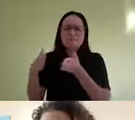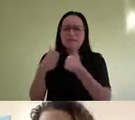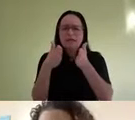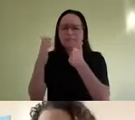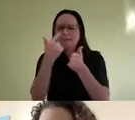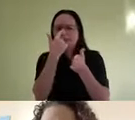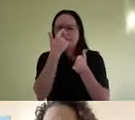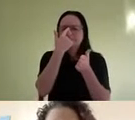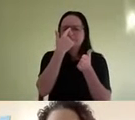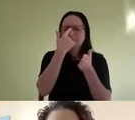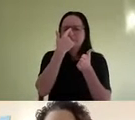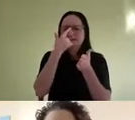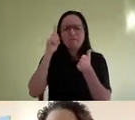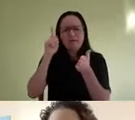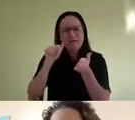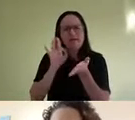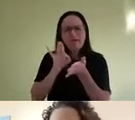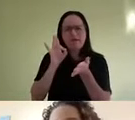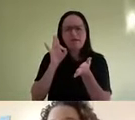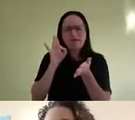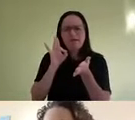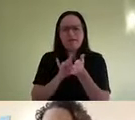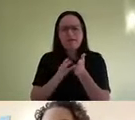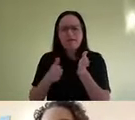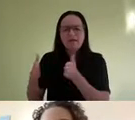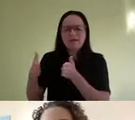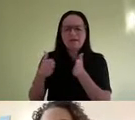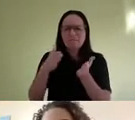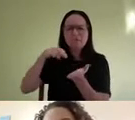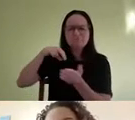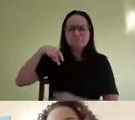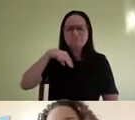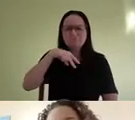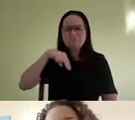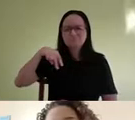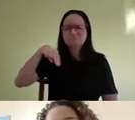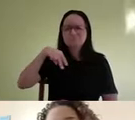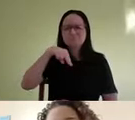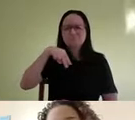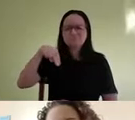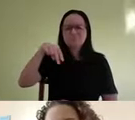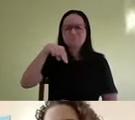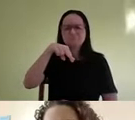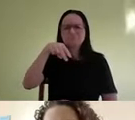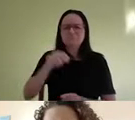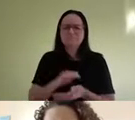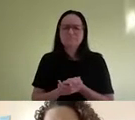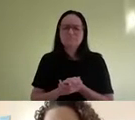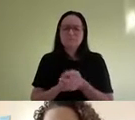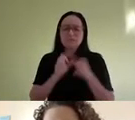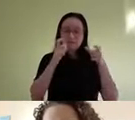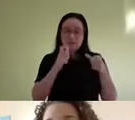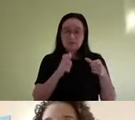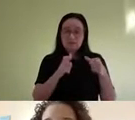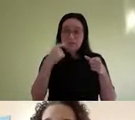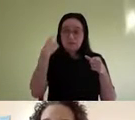que é uma peregrinação mesmo, você anda a pé e você sai do início da Espanha